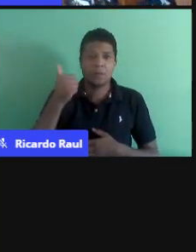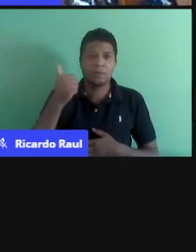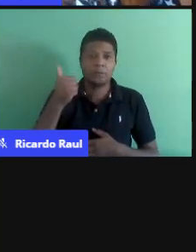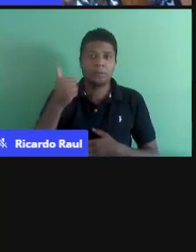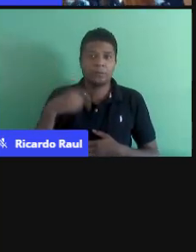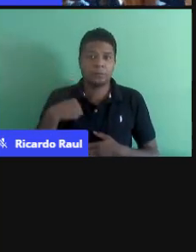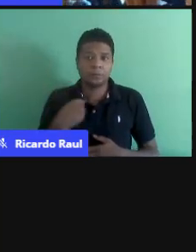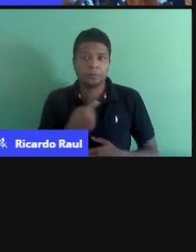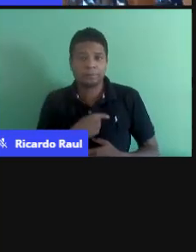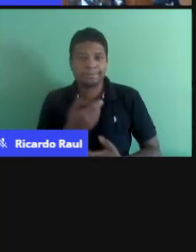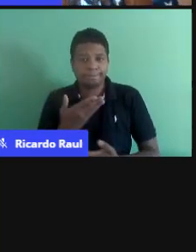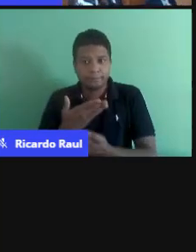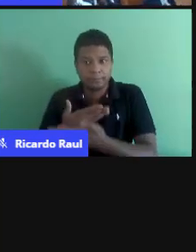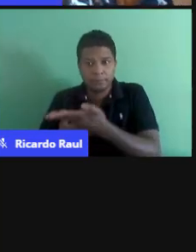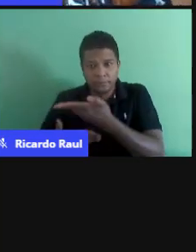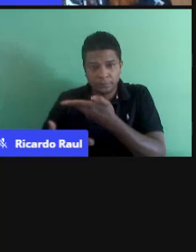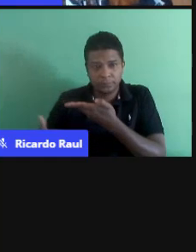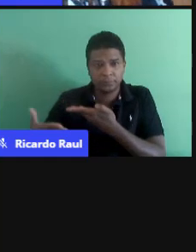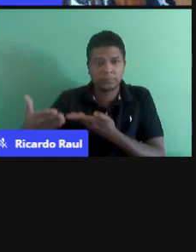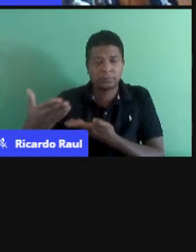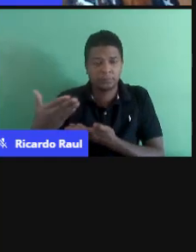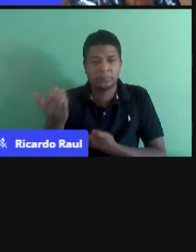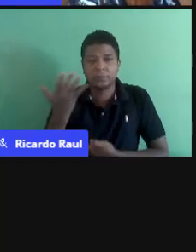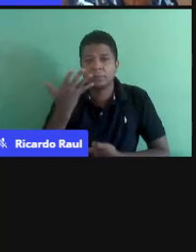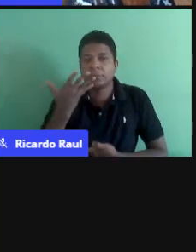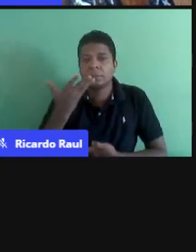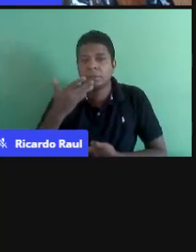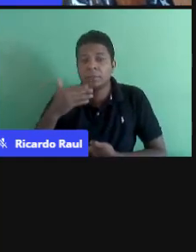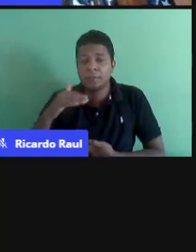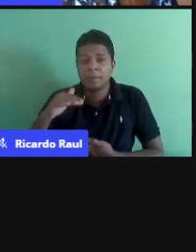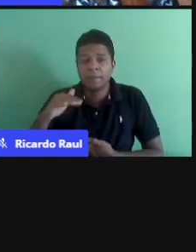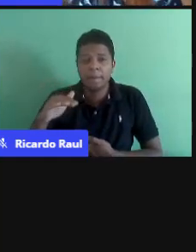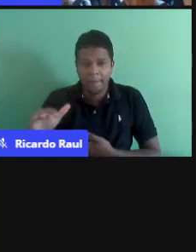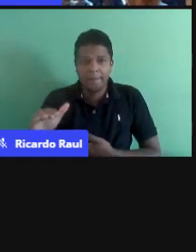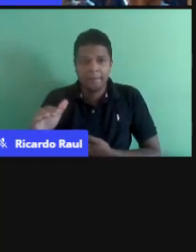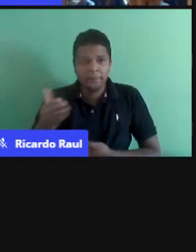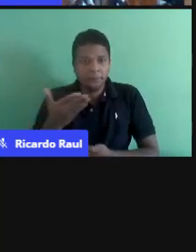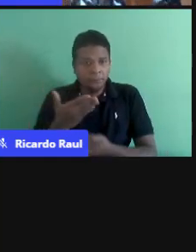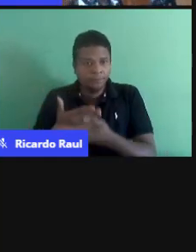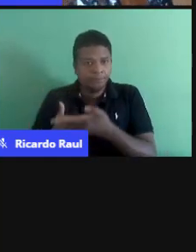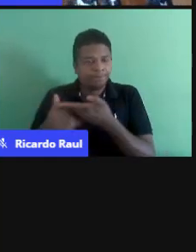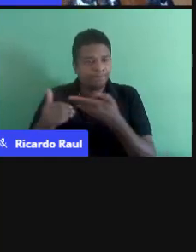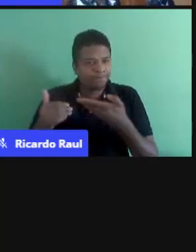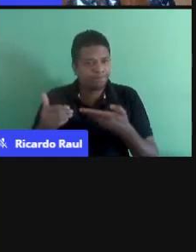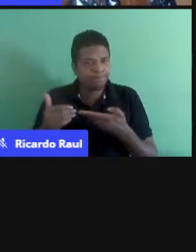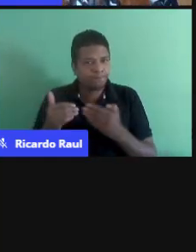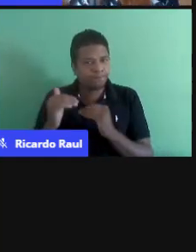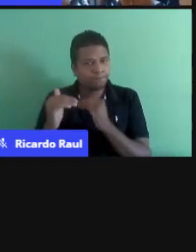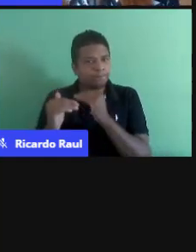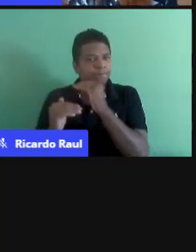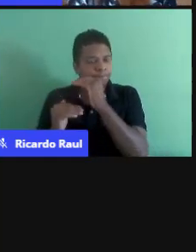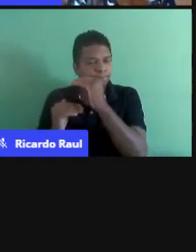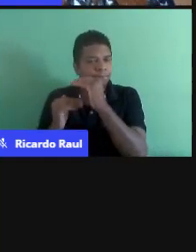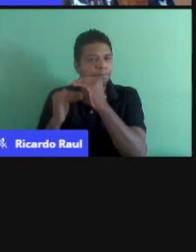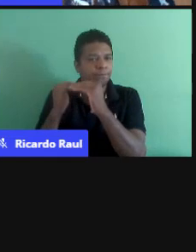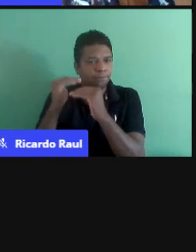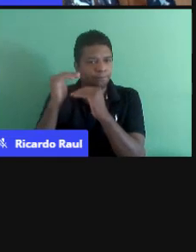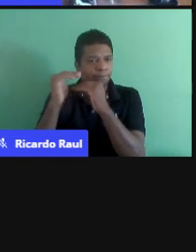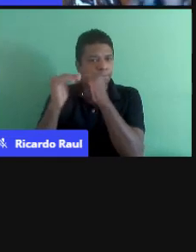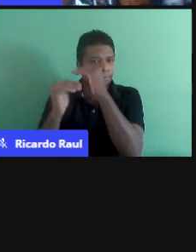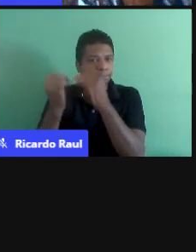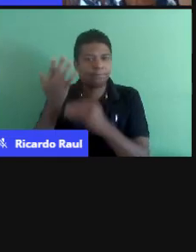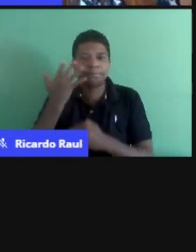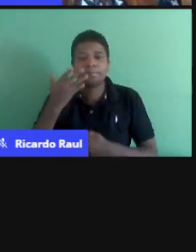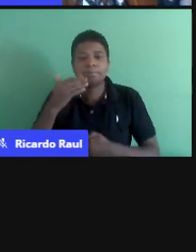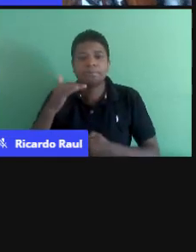nós interagirmos com essa criança, né? A melhor forma de acompanhar os avanços dos nossos pequenos